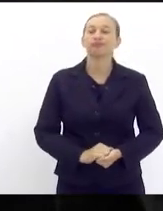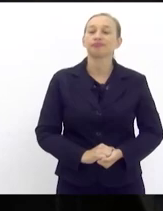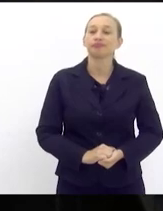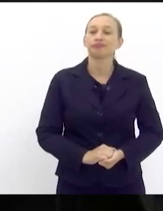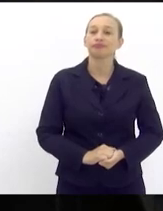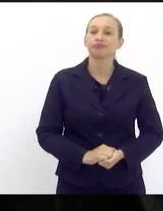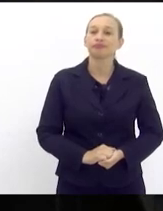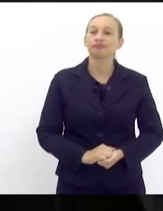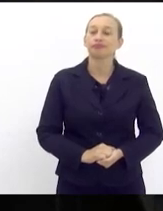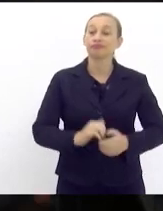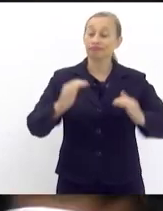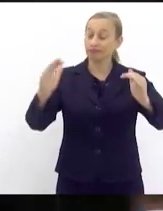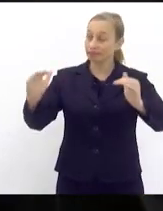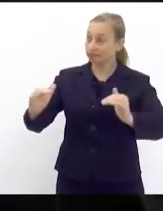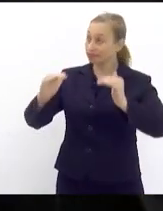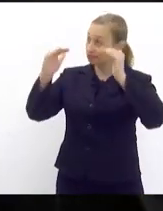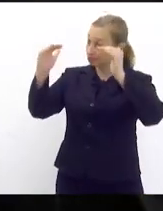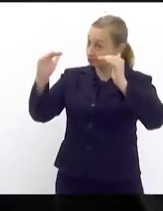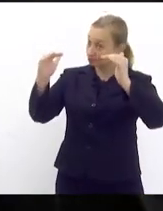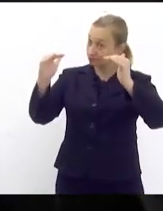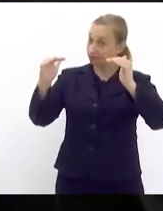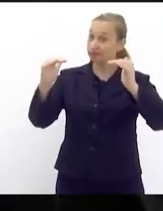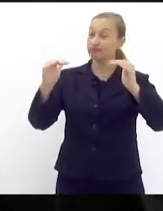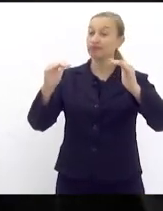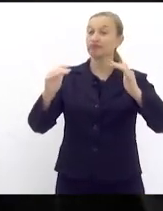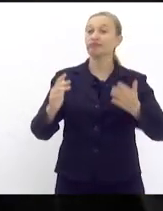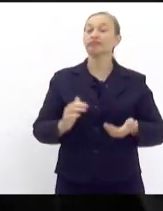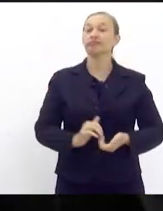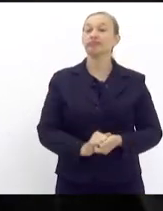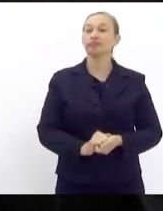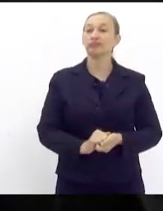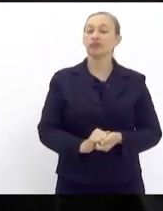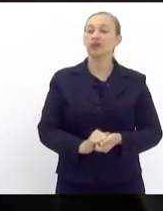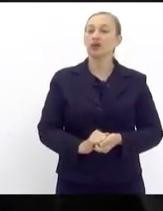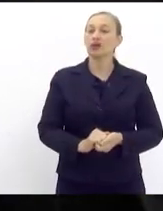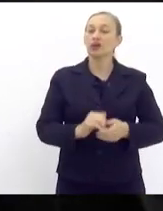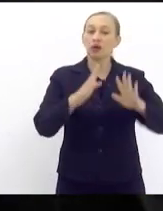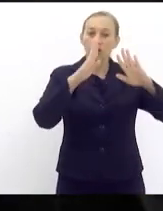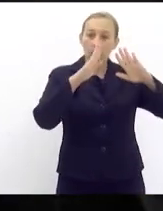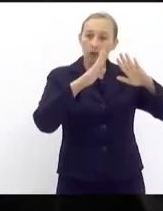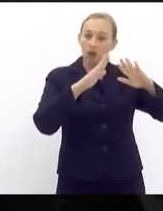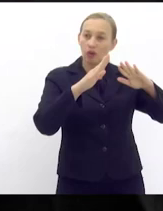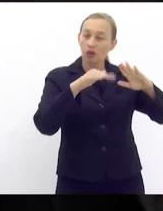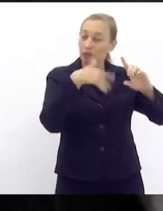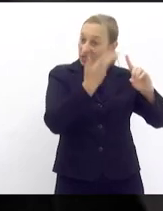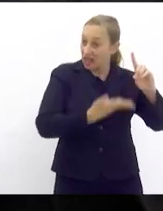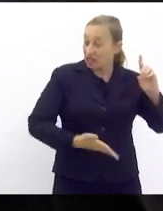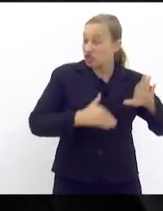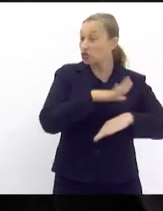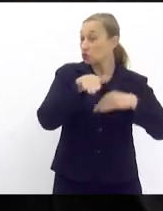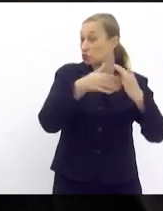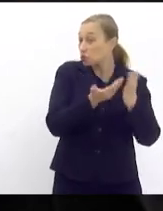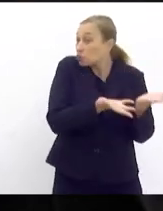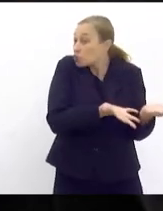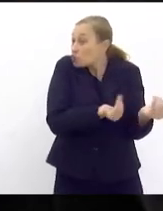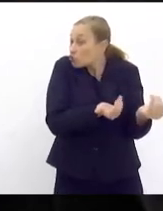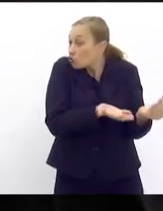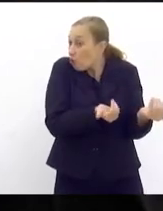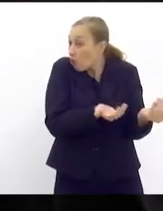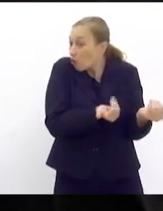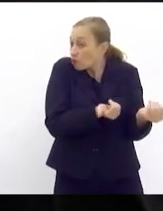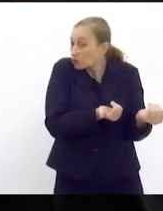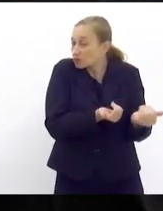Vossa Excelência em homenagem a todos os jovens que na sua